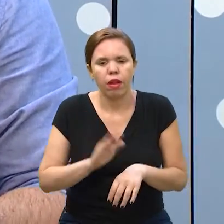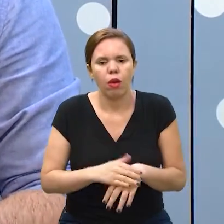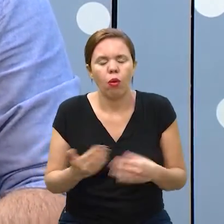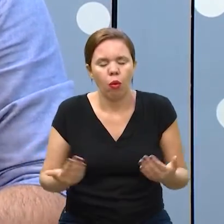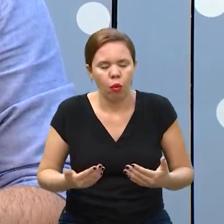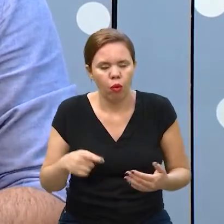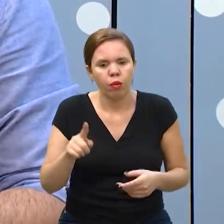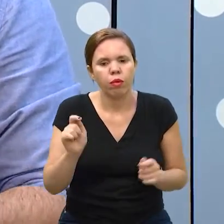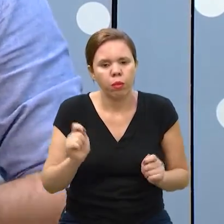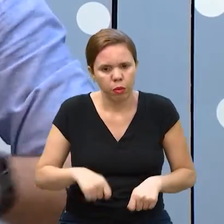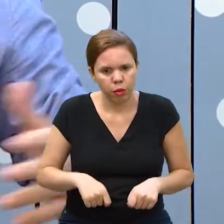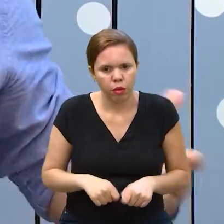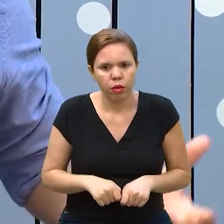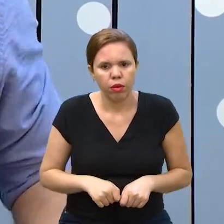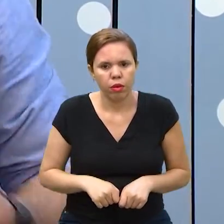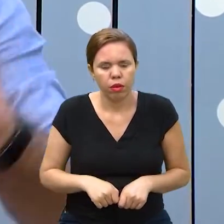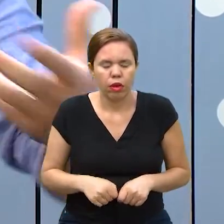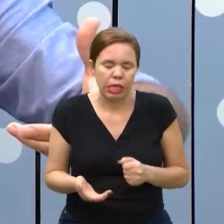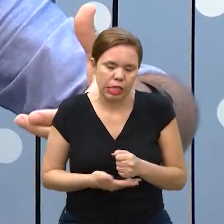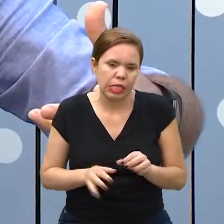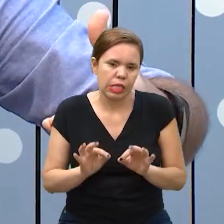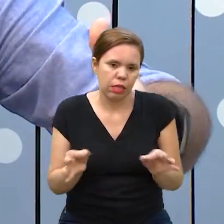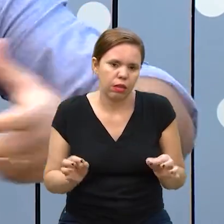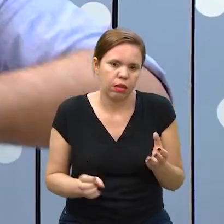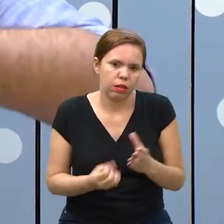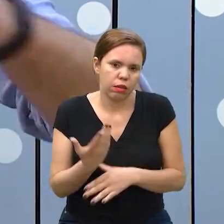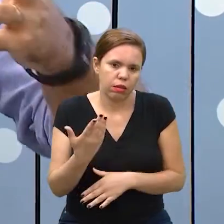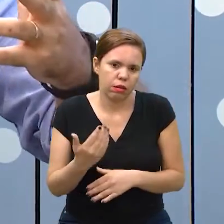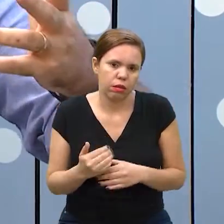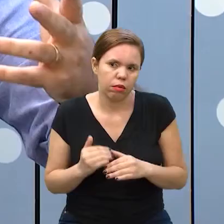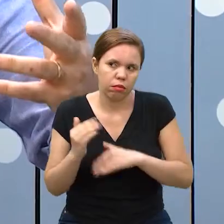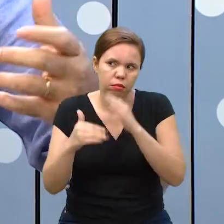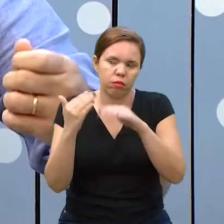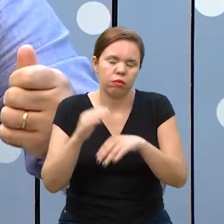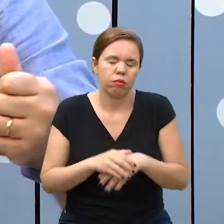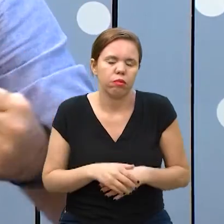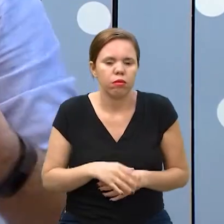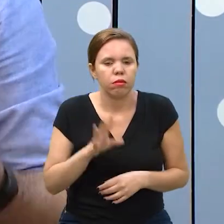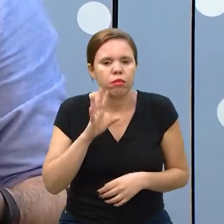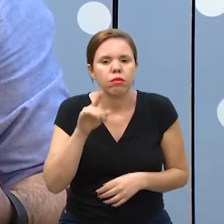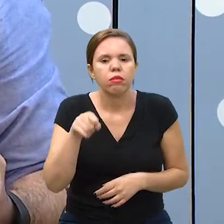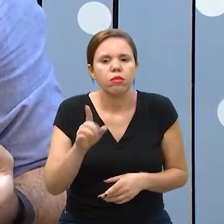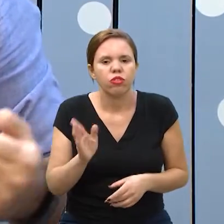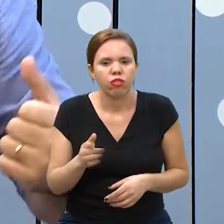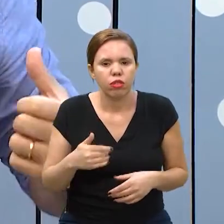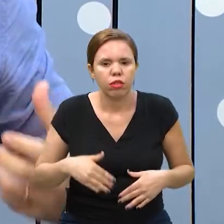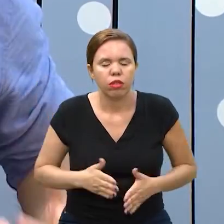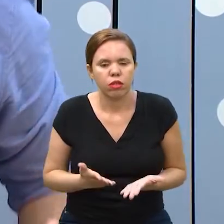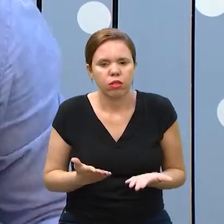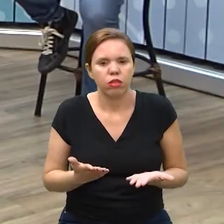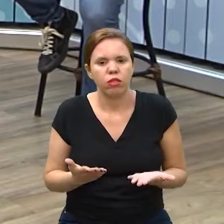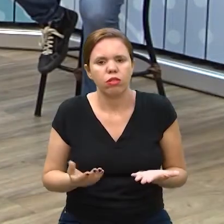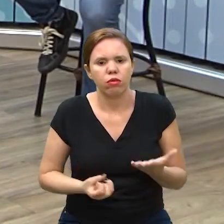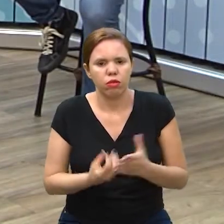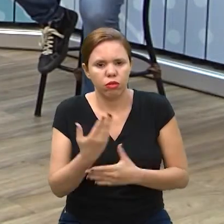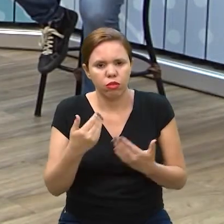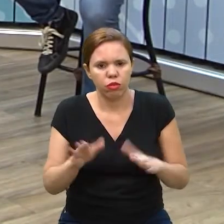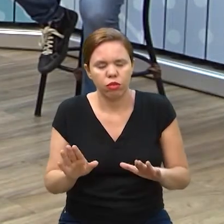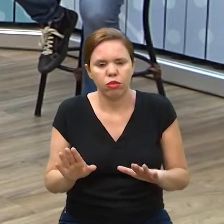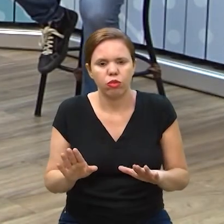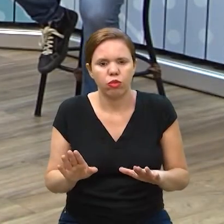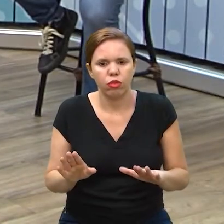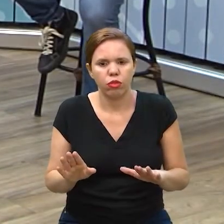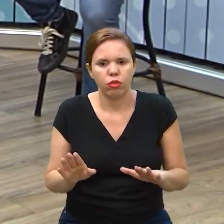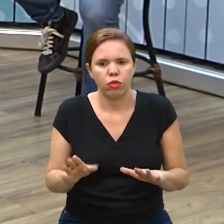estruturado. Então hoje você pode ainda nascer amador e de repente despontar, mas é mais legal se você já nascer com essa pegada